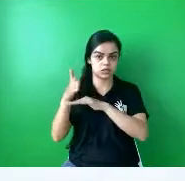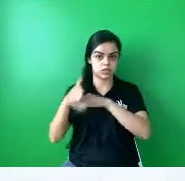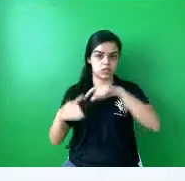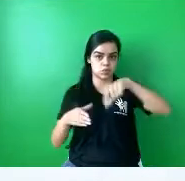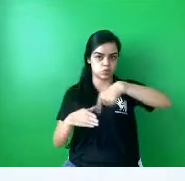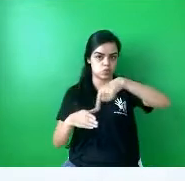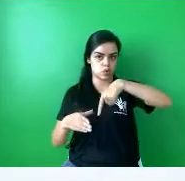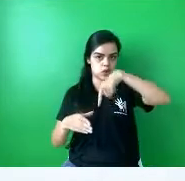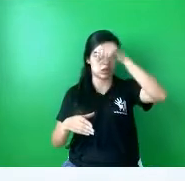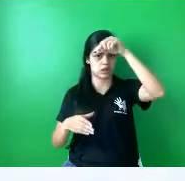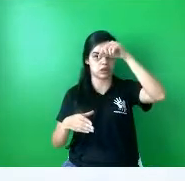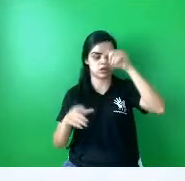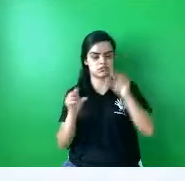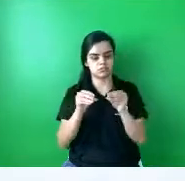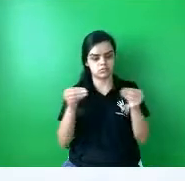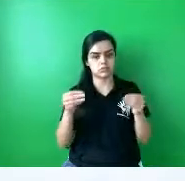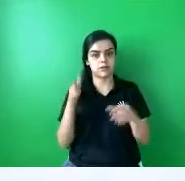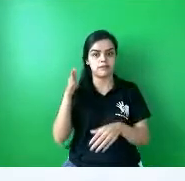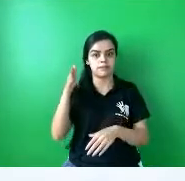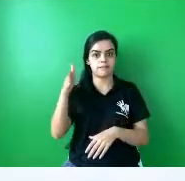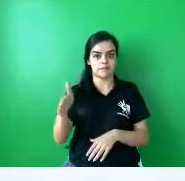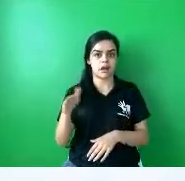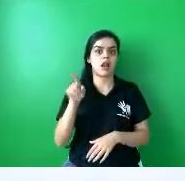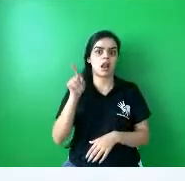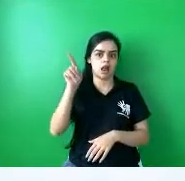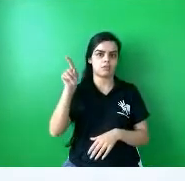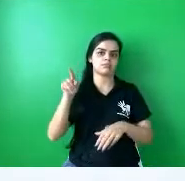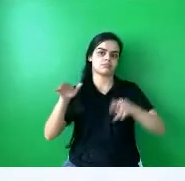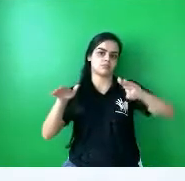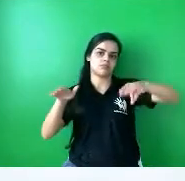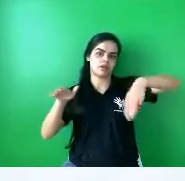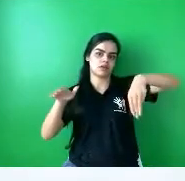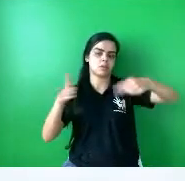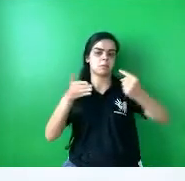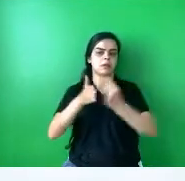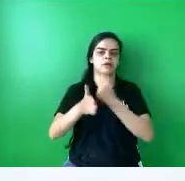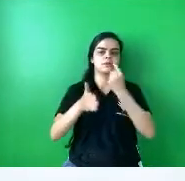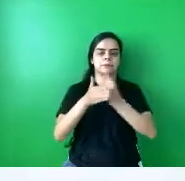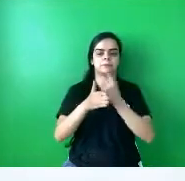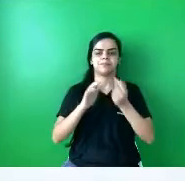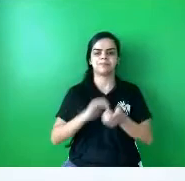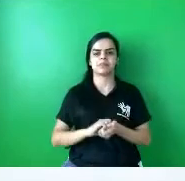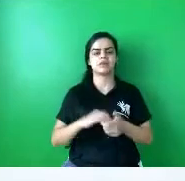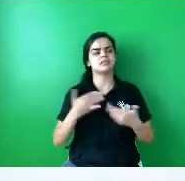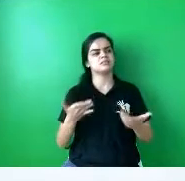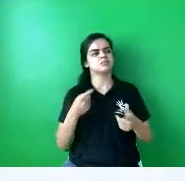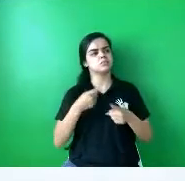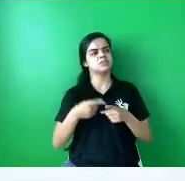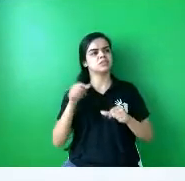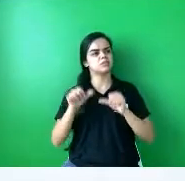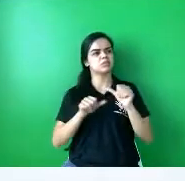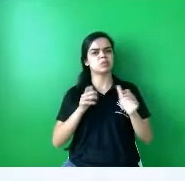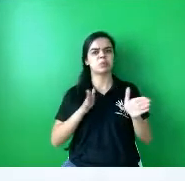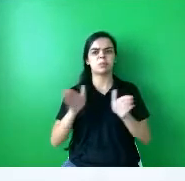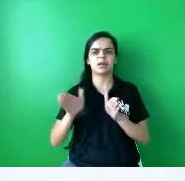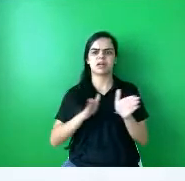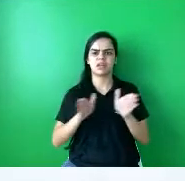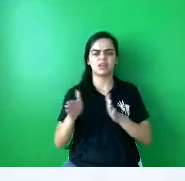sorteado, ele vai até a nossa colônia de férias. Então, o pessoal tem perguntado muito assim, mas por que mudou o